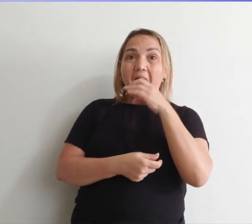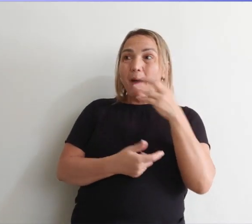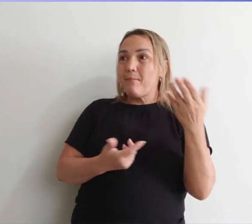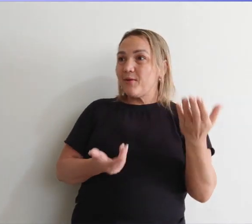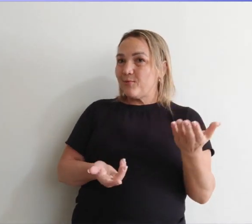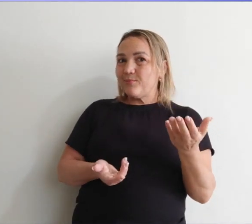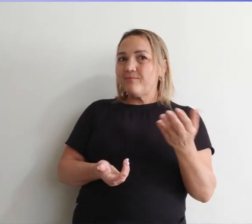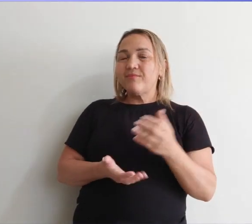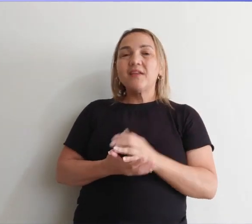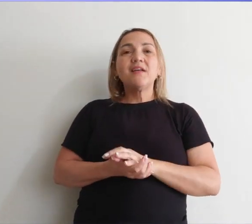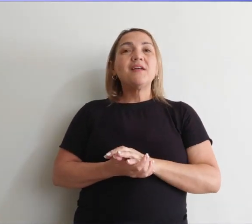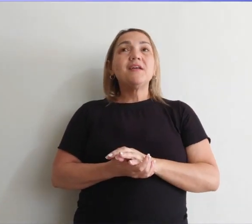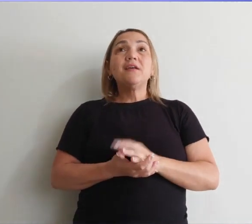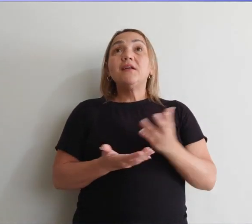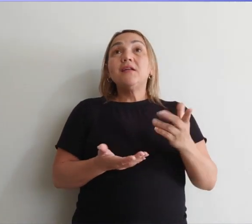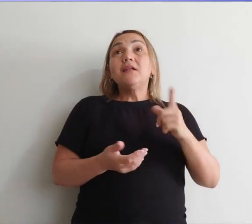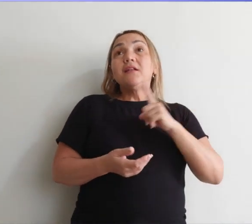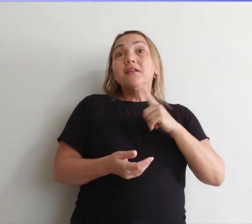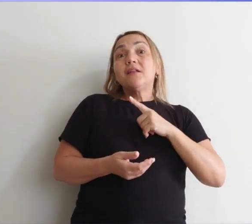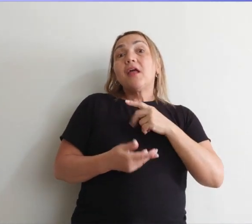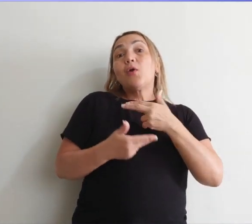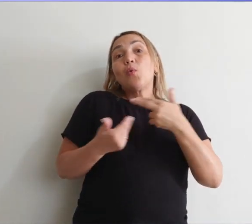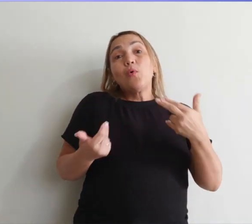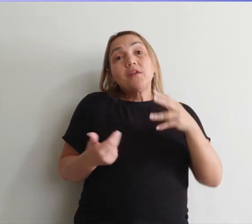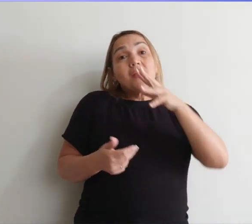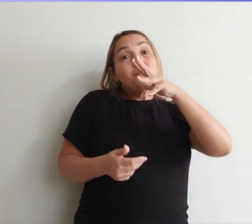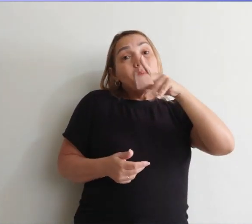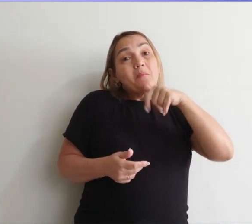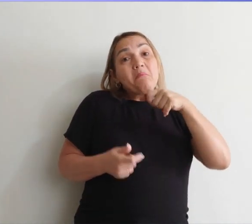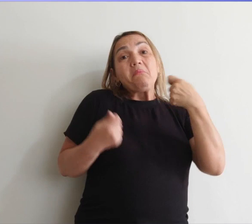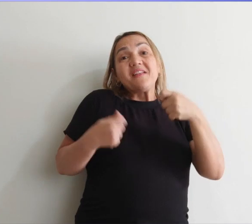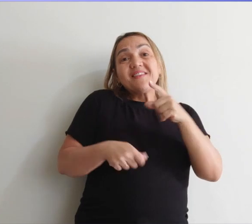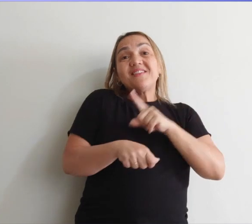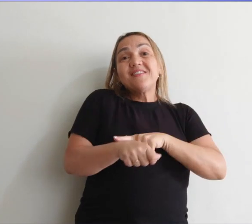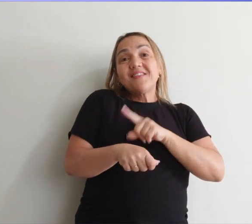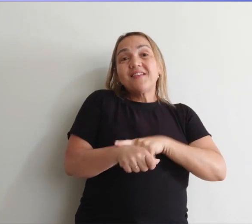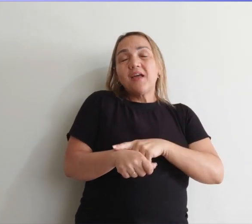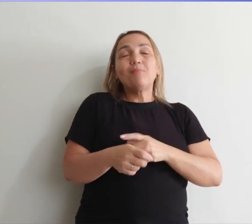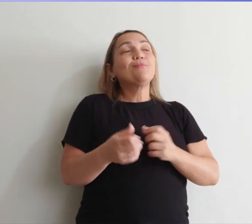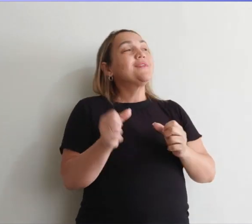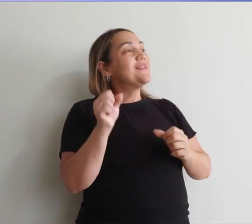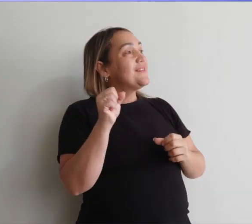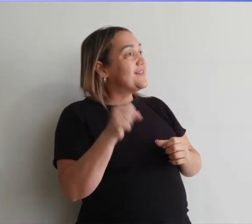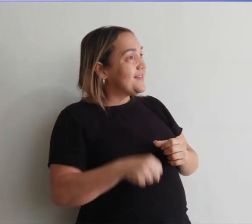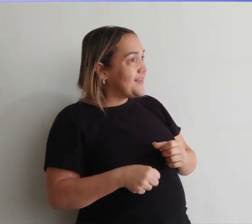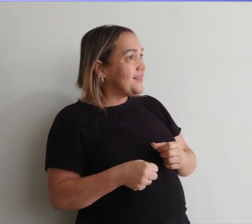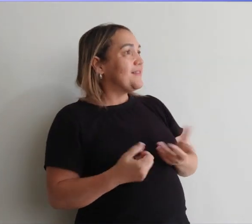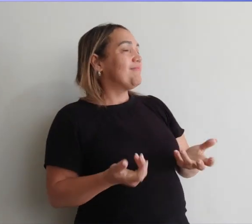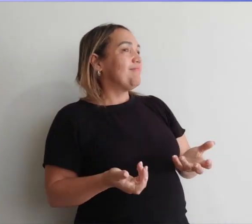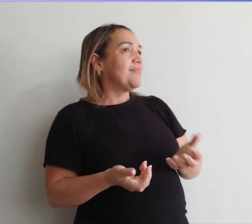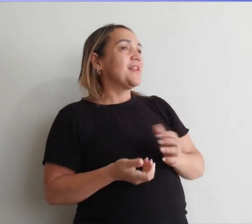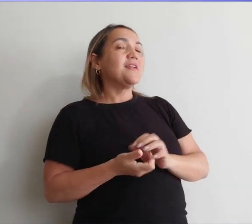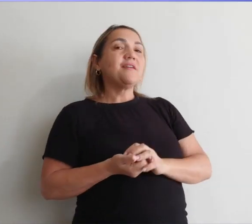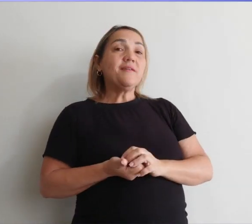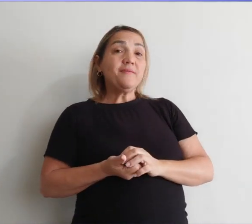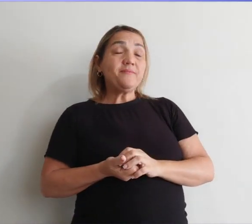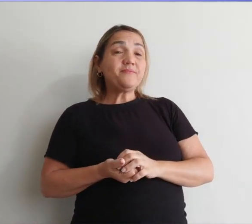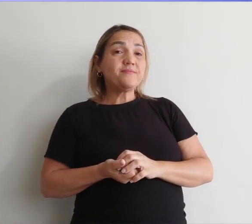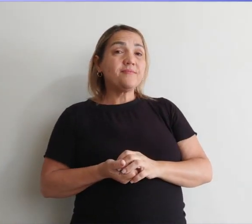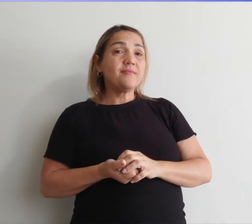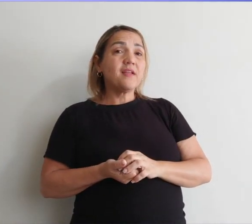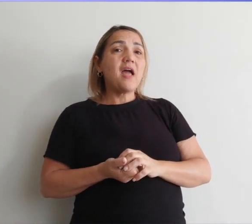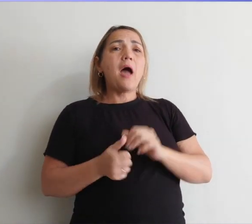muito curto, né? E certas coisas demandam tempo. Pois é. Então, é nesse sentido